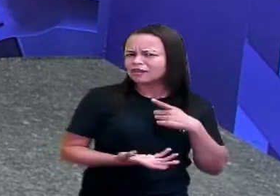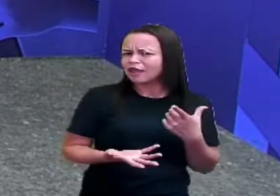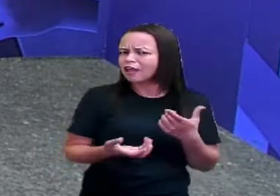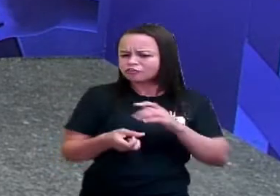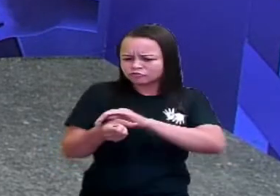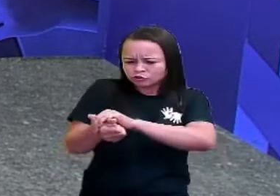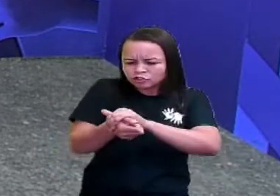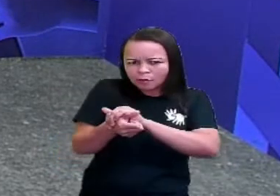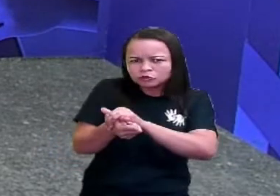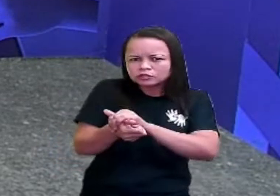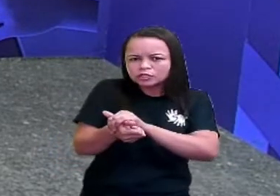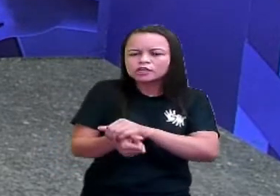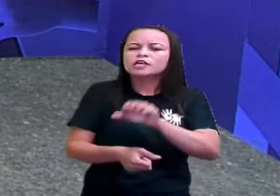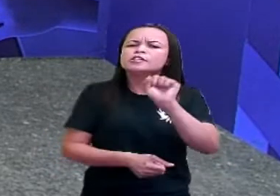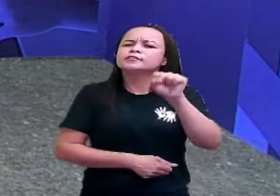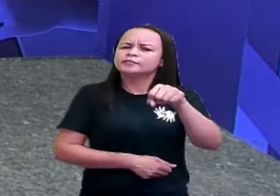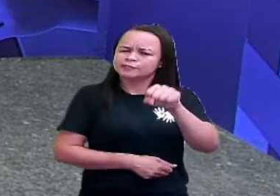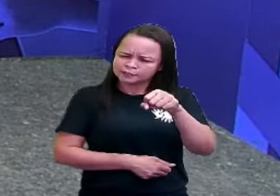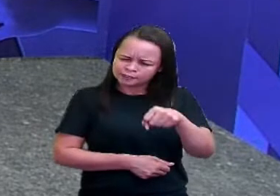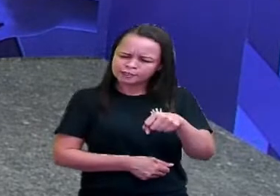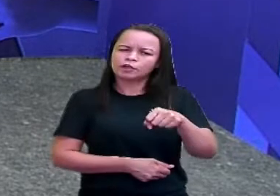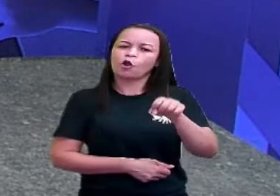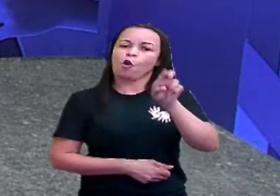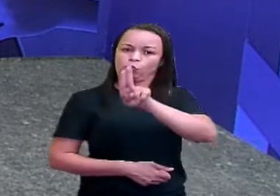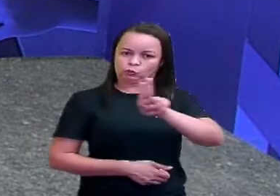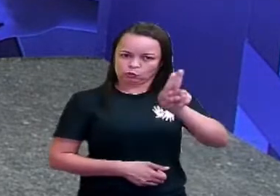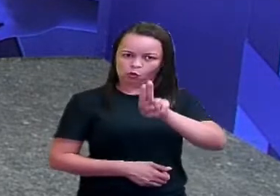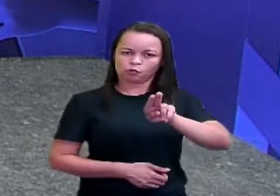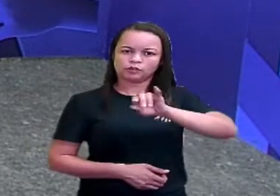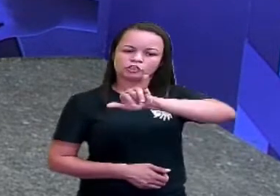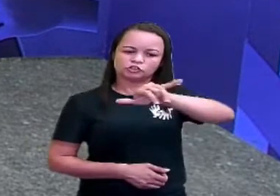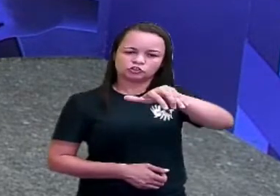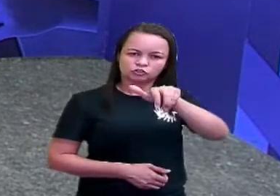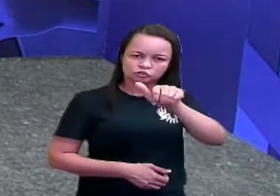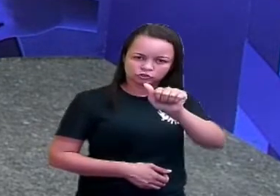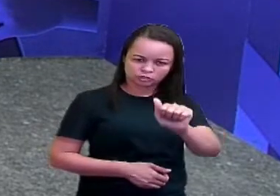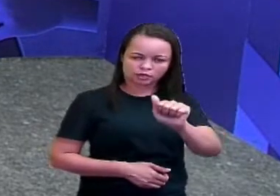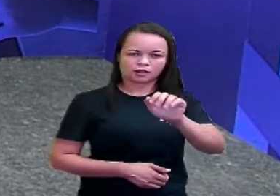palavra jabuti. Vamos repetir comigo?